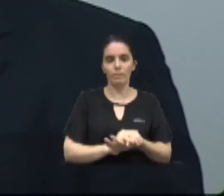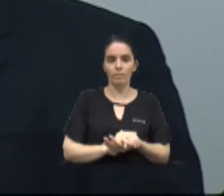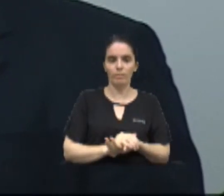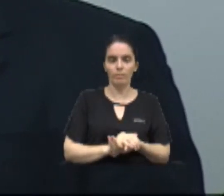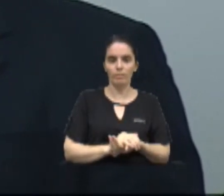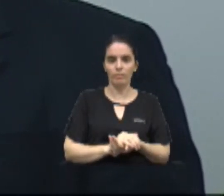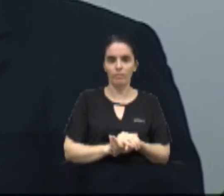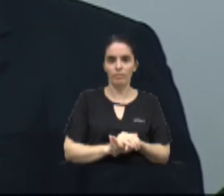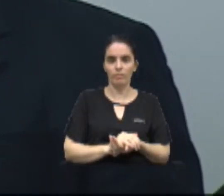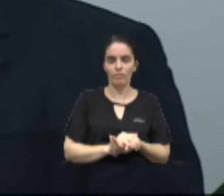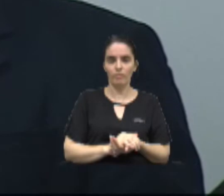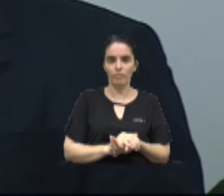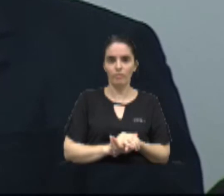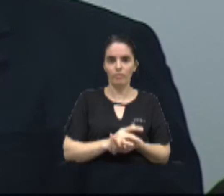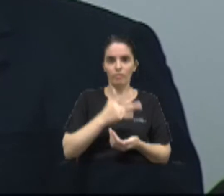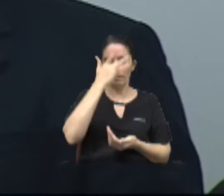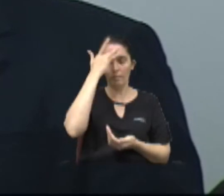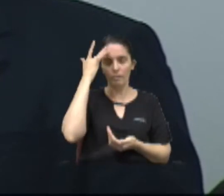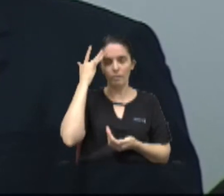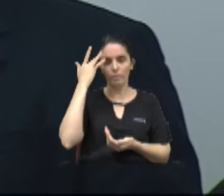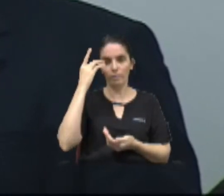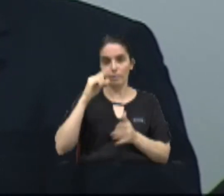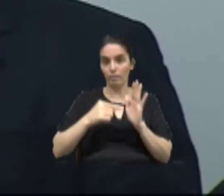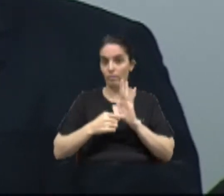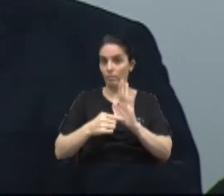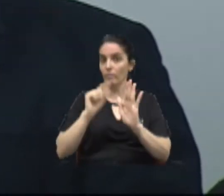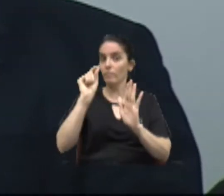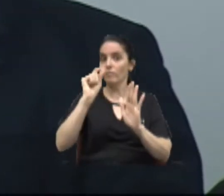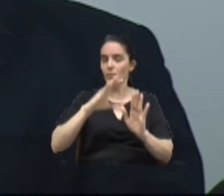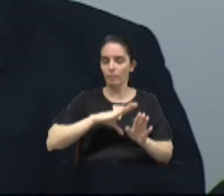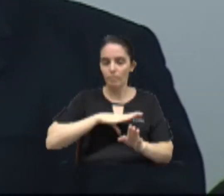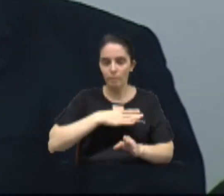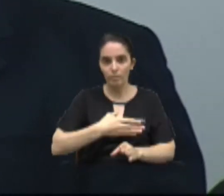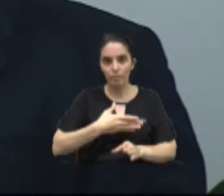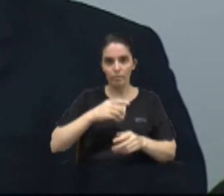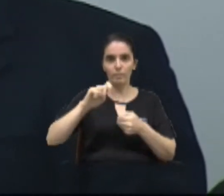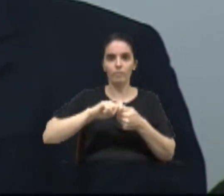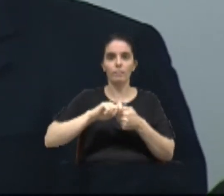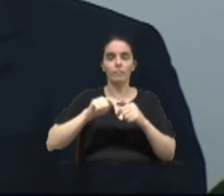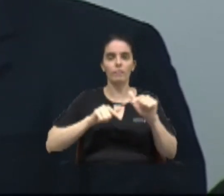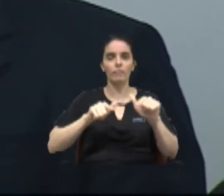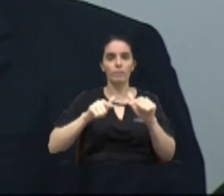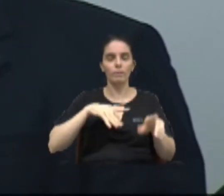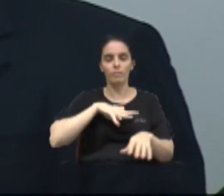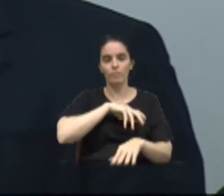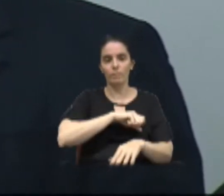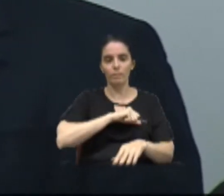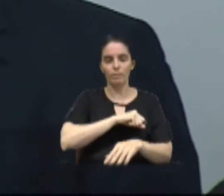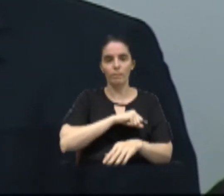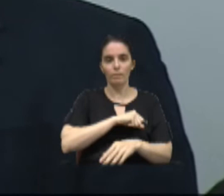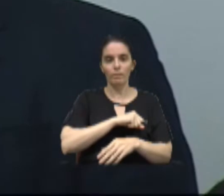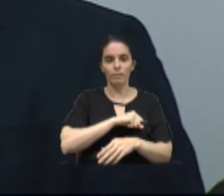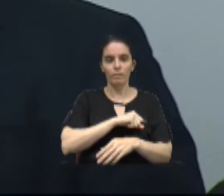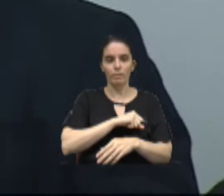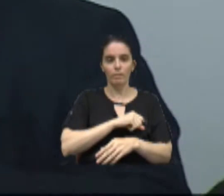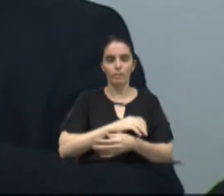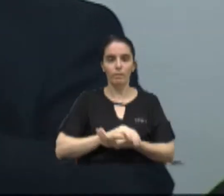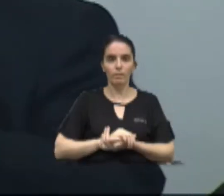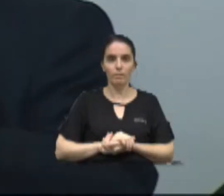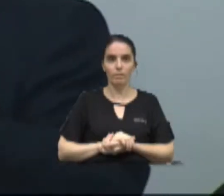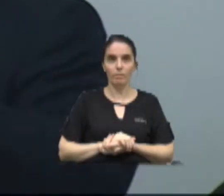realmente demonstram coragem e executam o seu trabalho com muito amor.